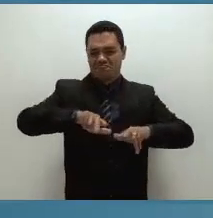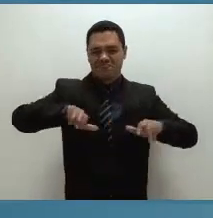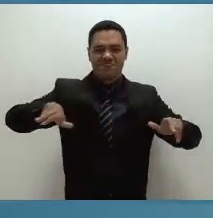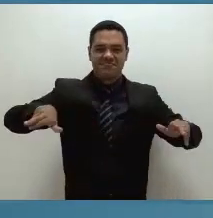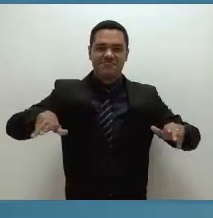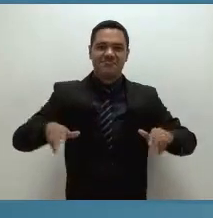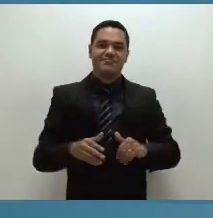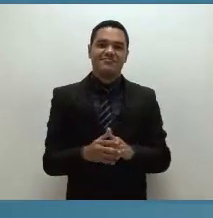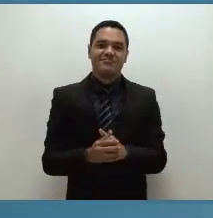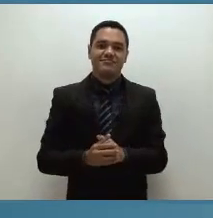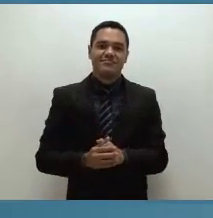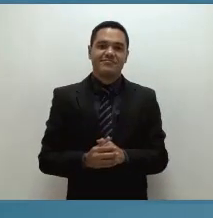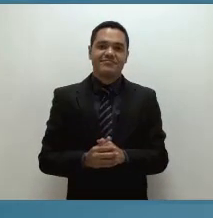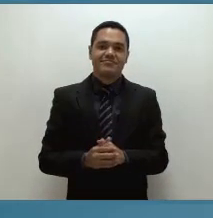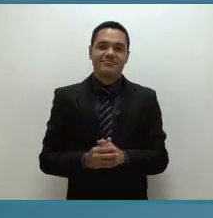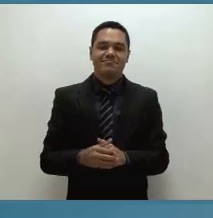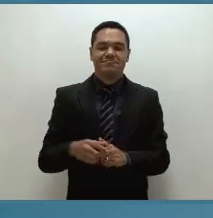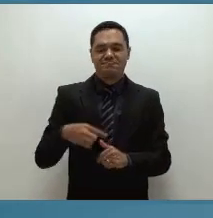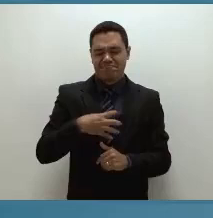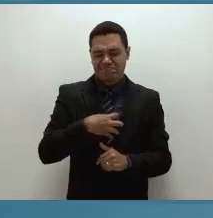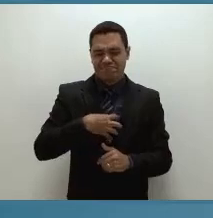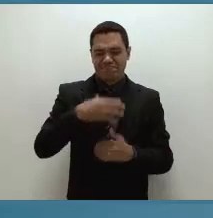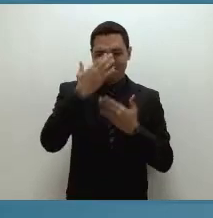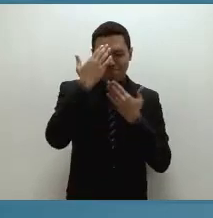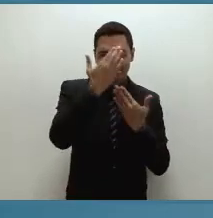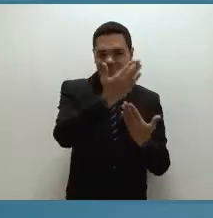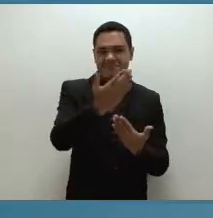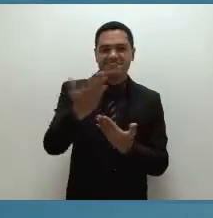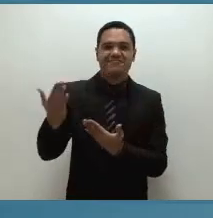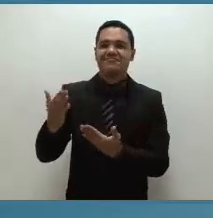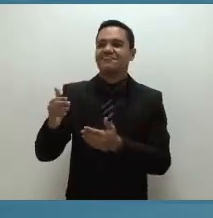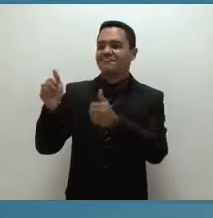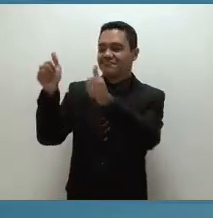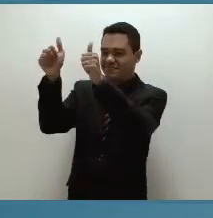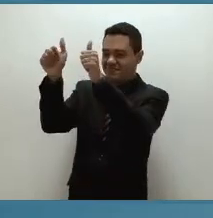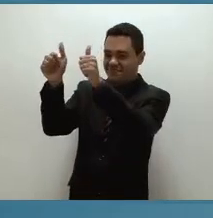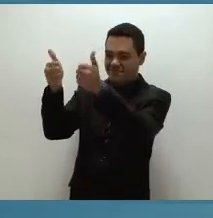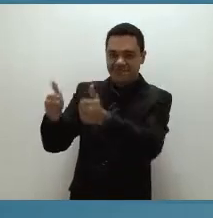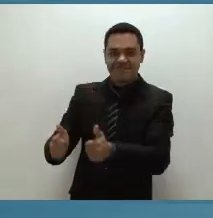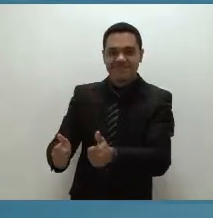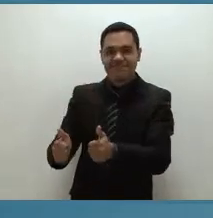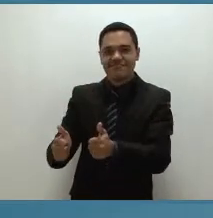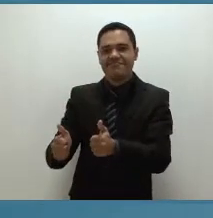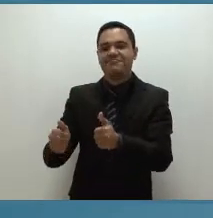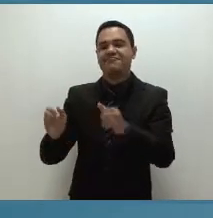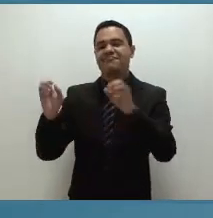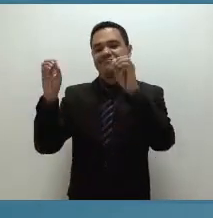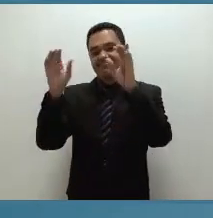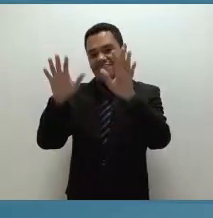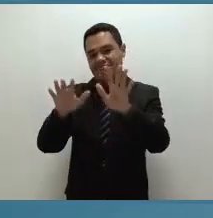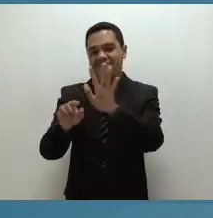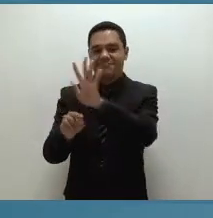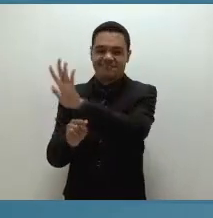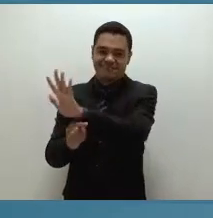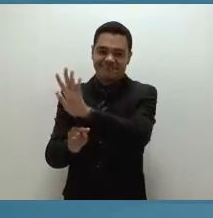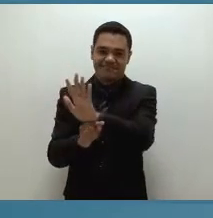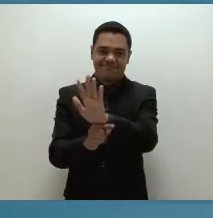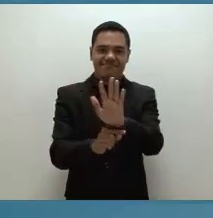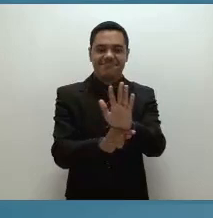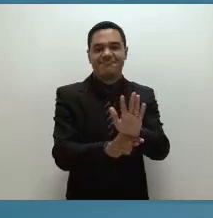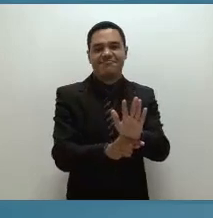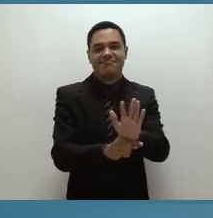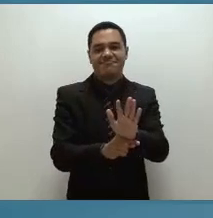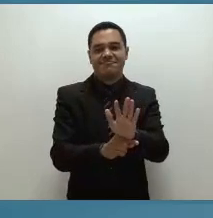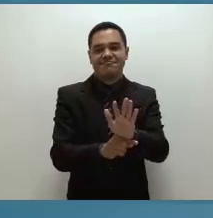terceirizadas. É só gratidão. E que Nossa Senhora de Nazaré continue a nos abençoar e a